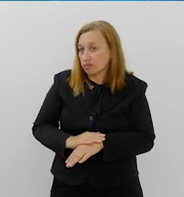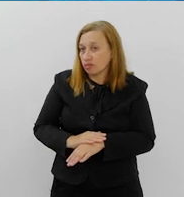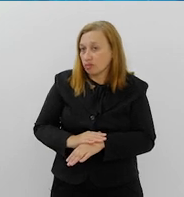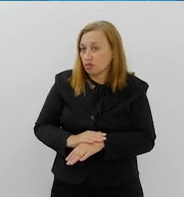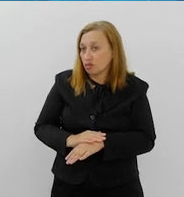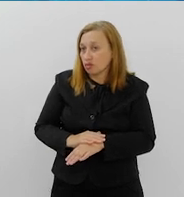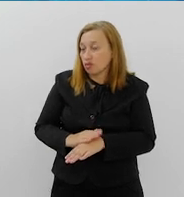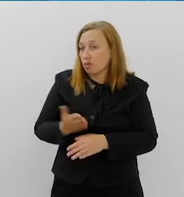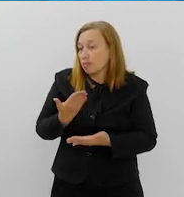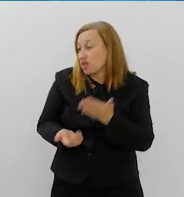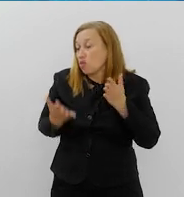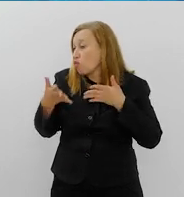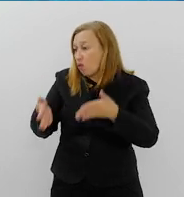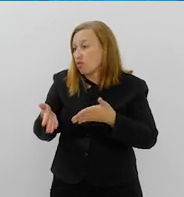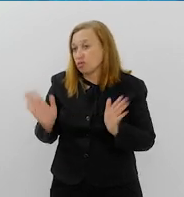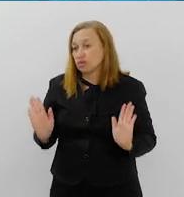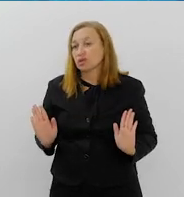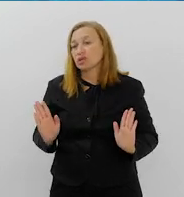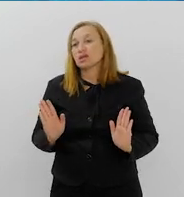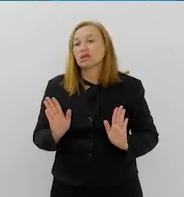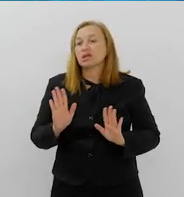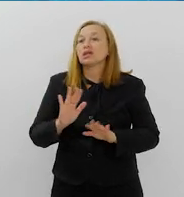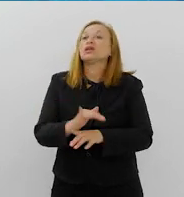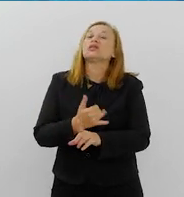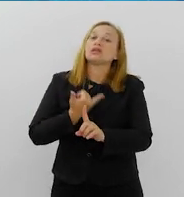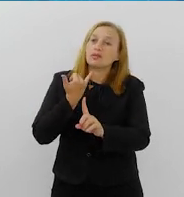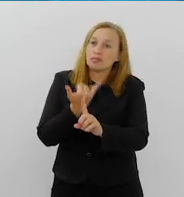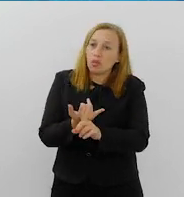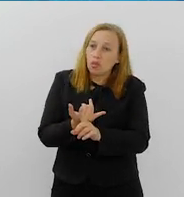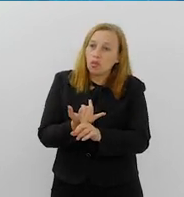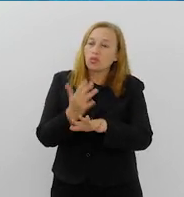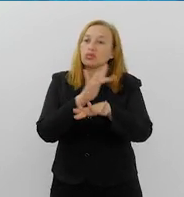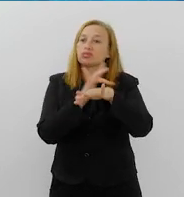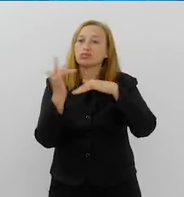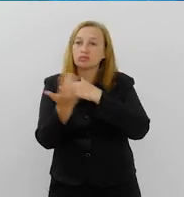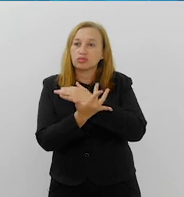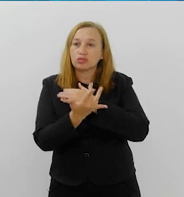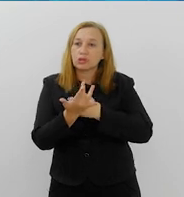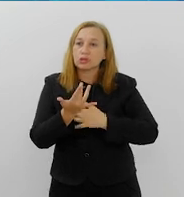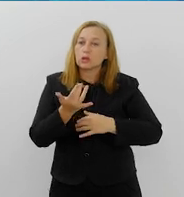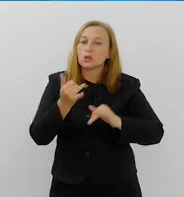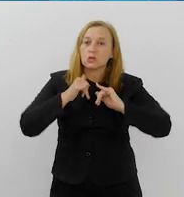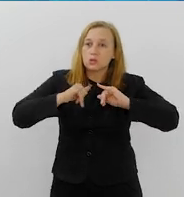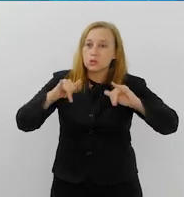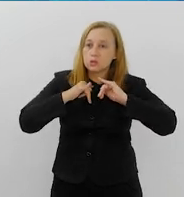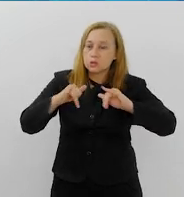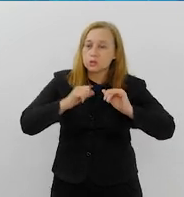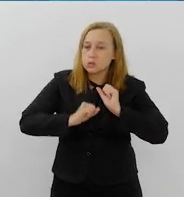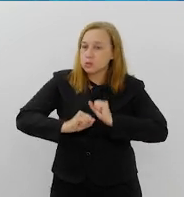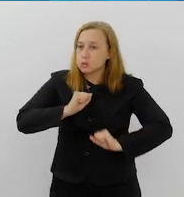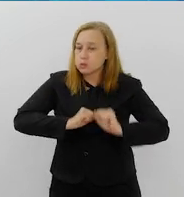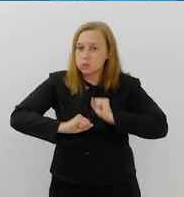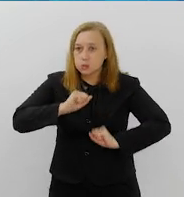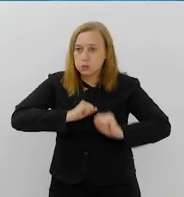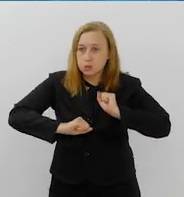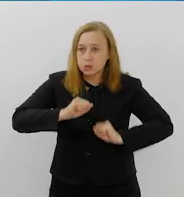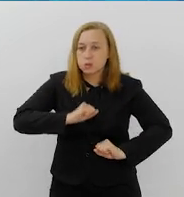é esse FOMO, que a gente chama de FOMO, tá? Cyberbullying, né? os discursos de ódio, que são